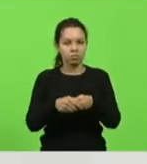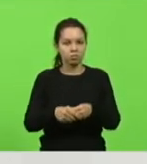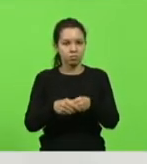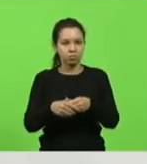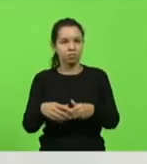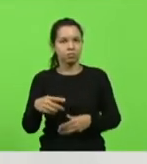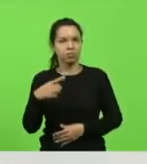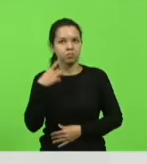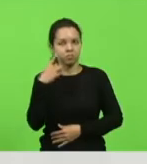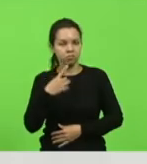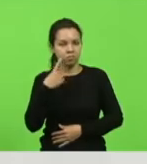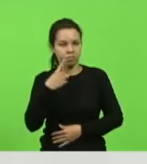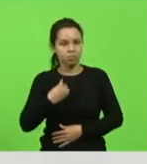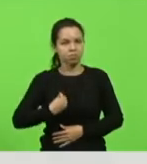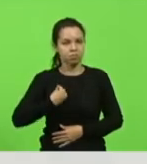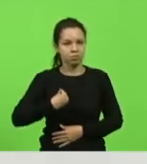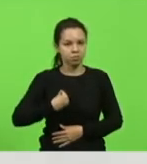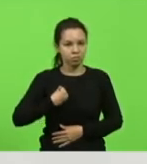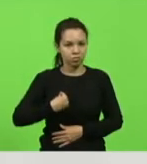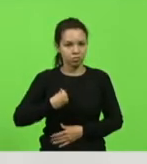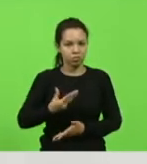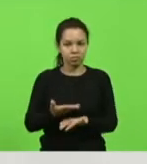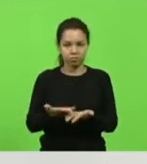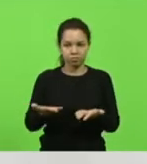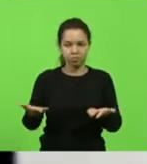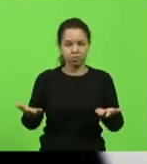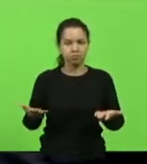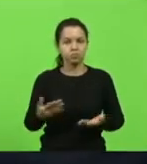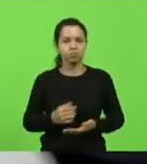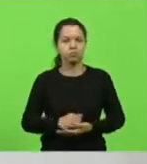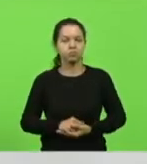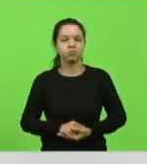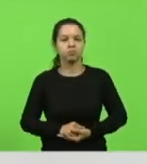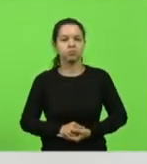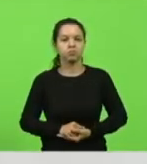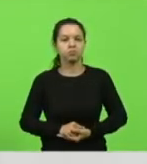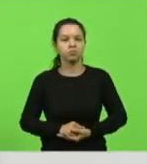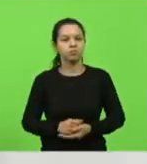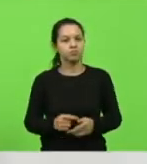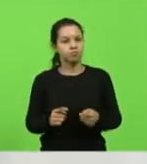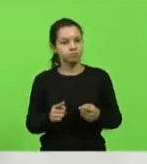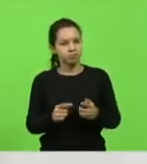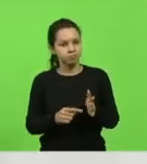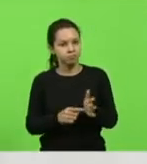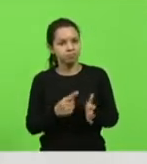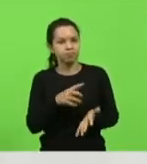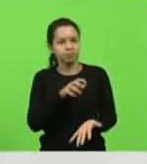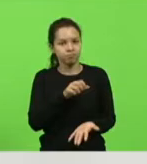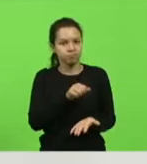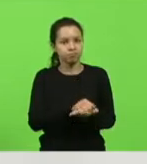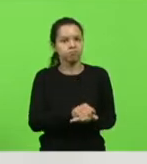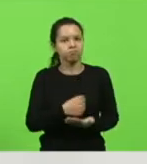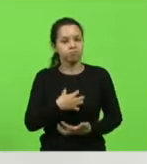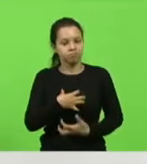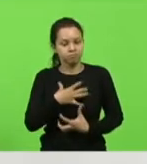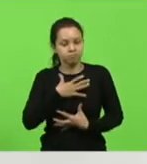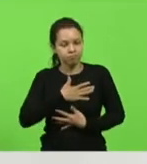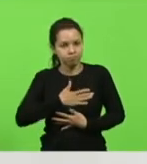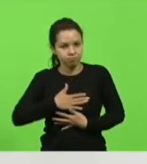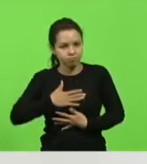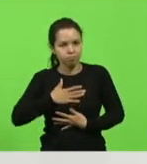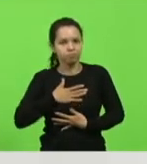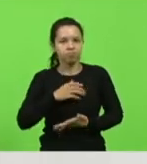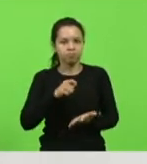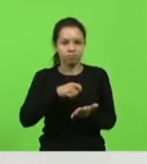deputados aqui presentes eu gostaria de primeiro lugar a registrar Nossa satisfação em assinar esse termo de cooperação